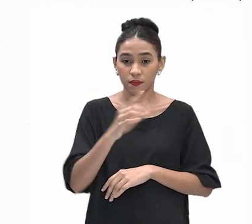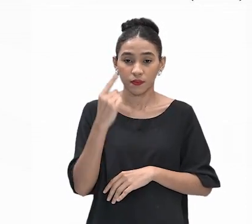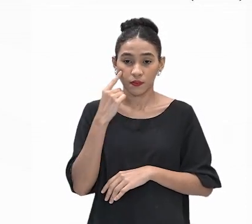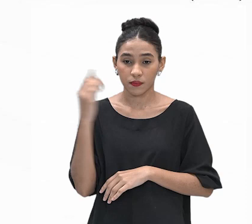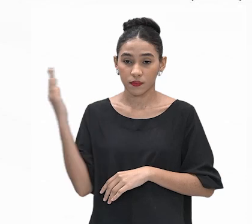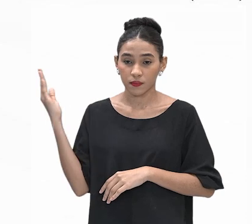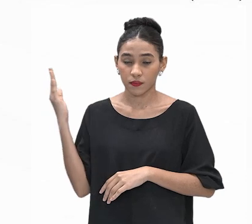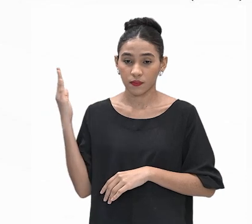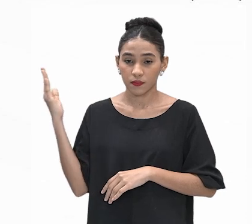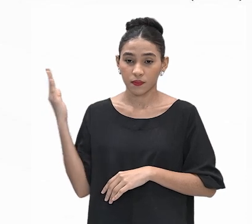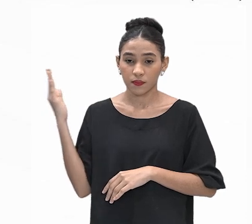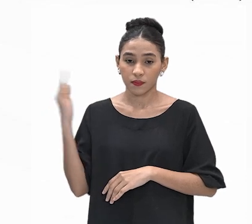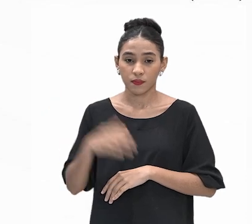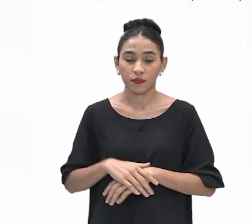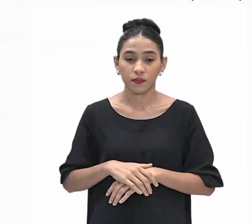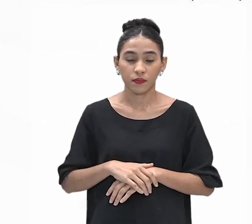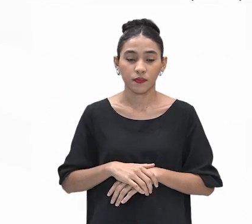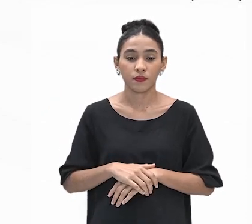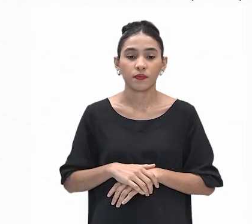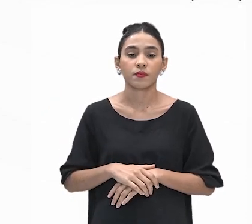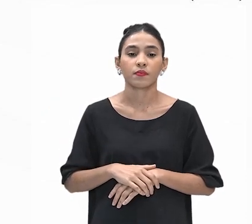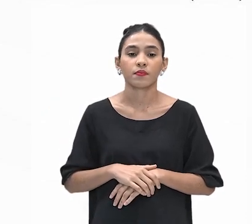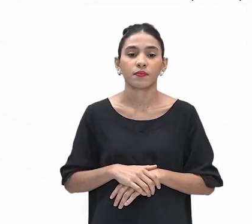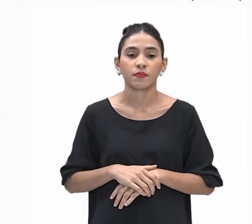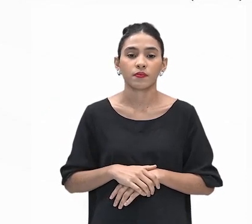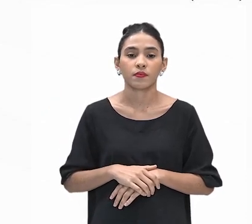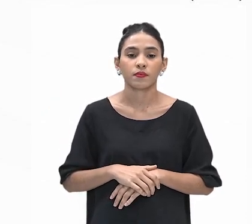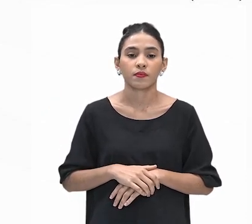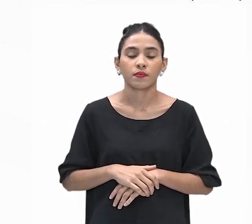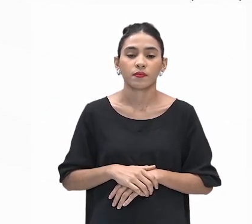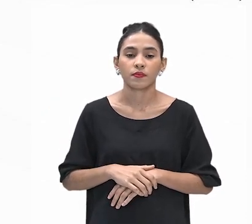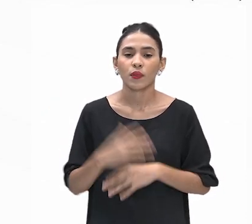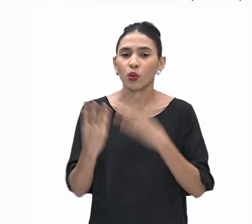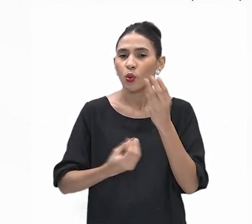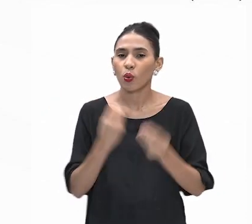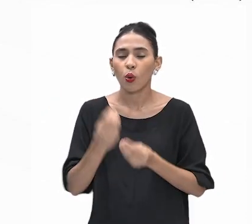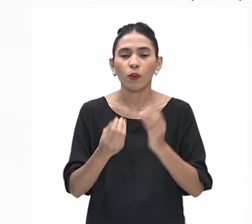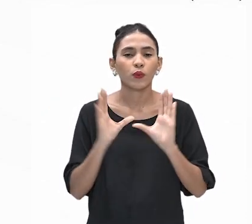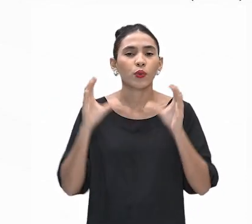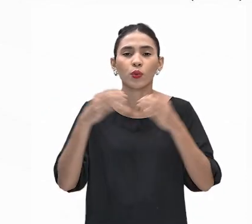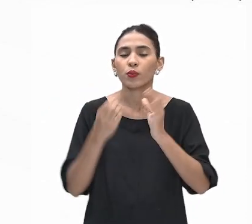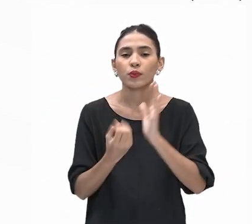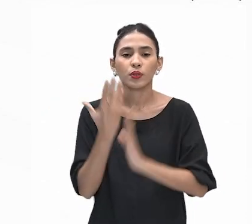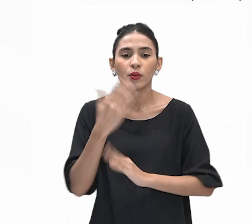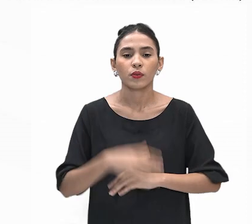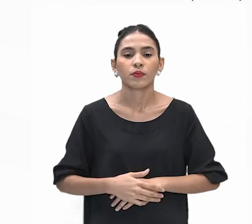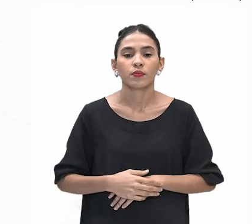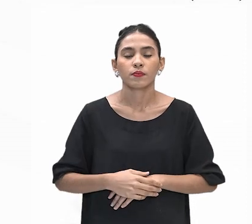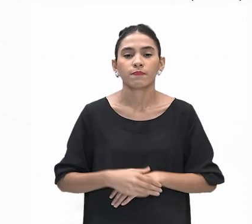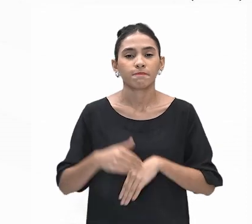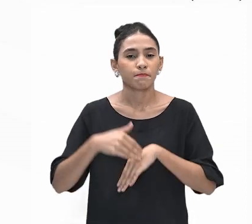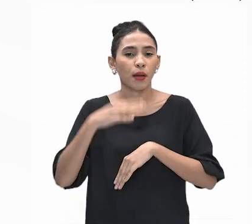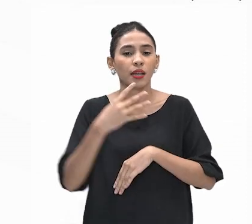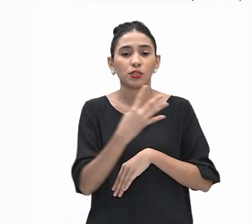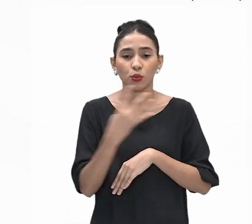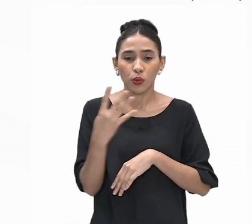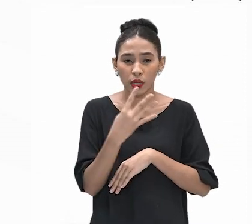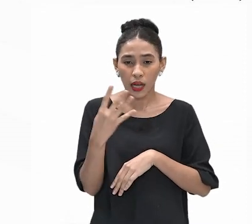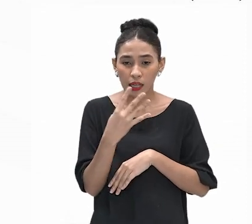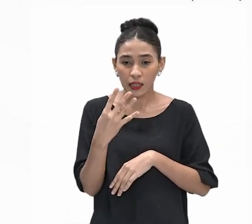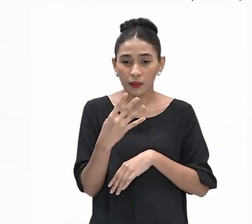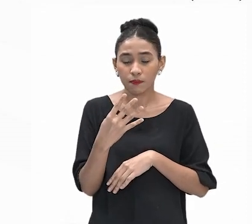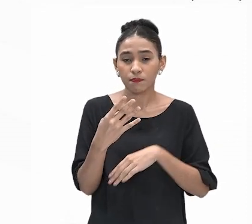orquestra. Sua primeira formação, como foi a sua primeira formação? Contou com mais de 44